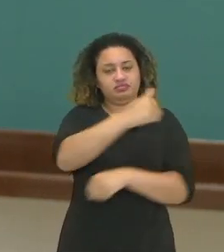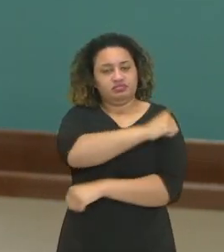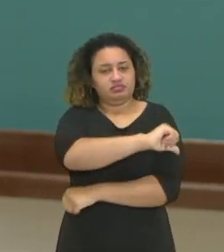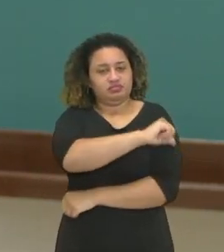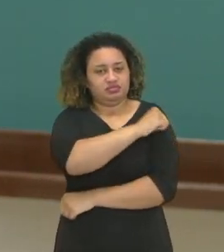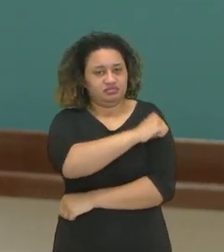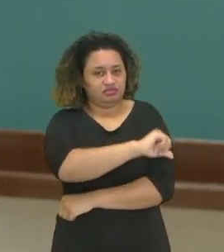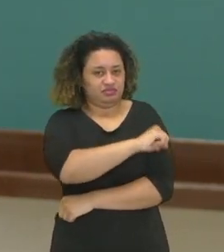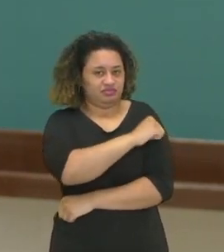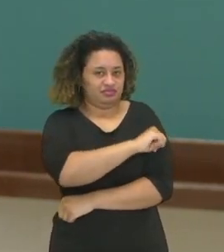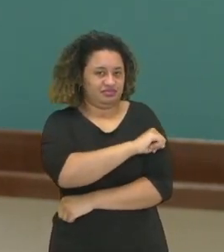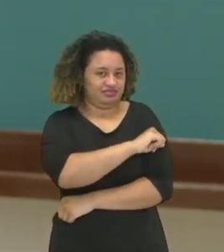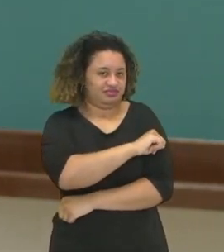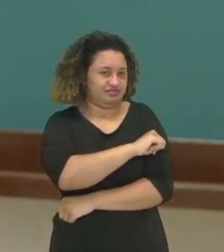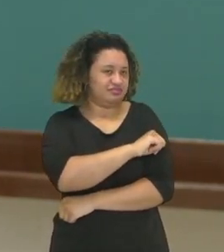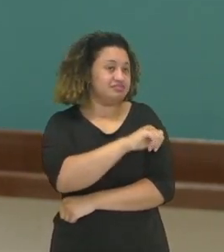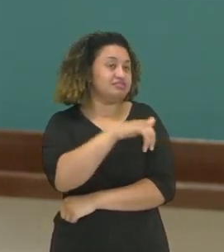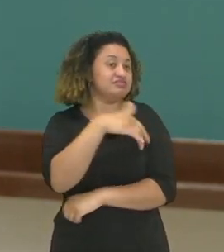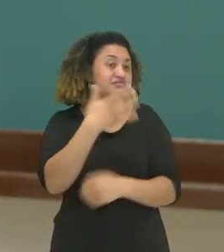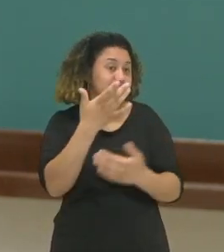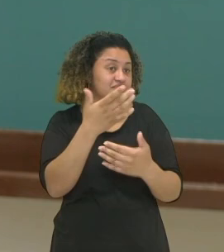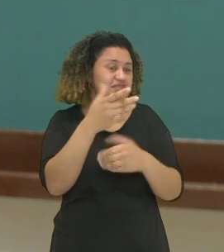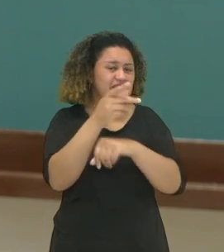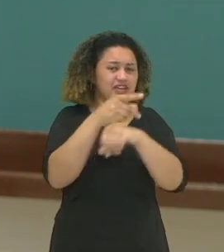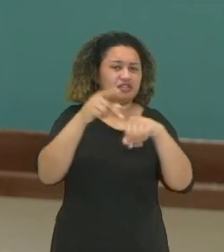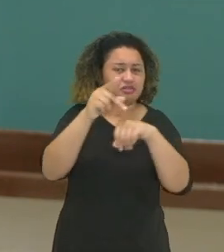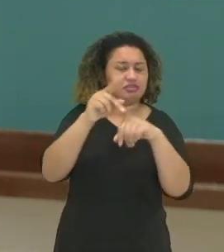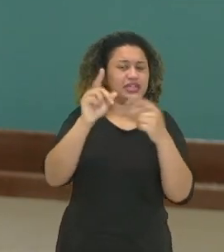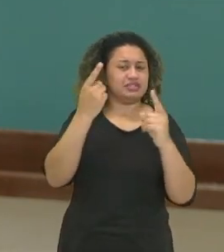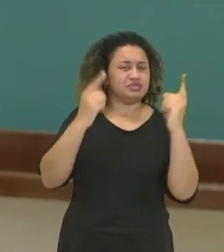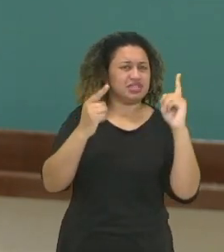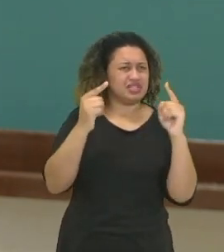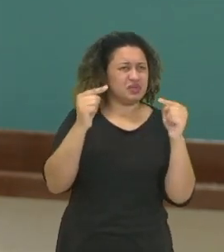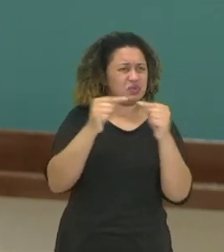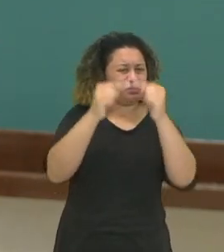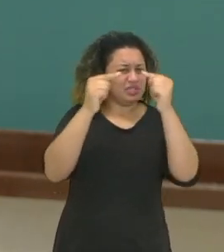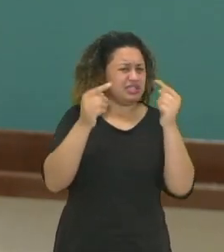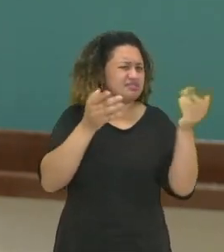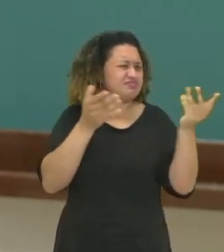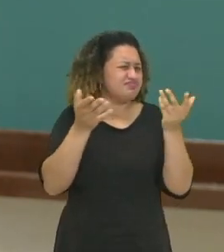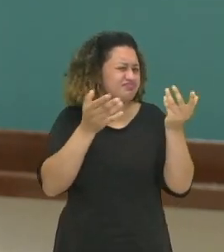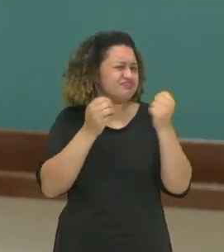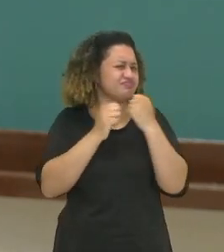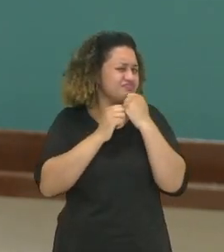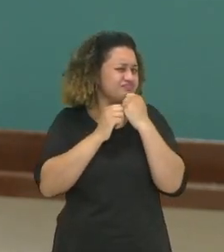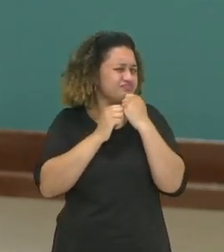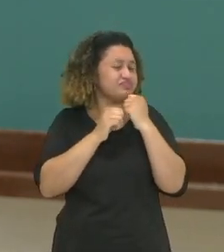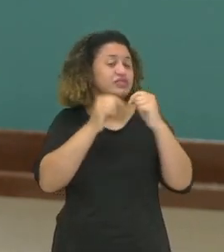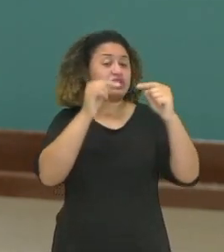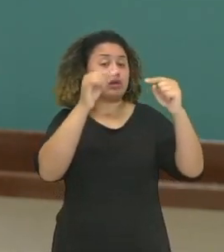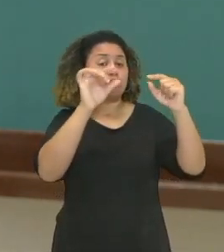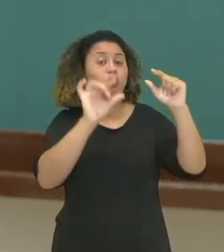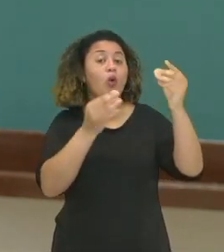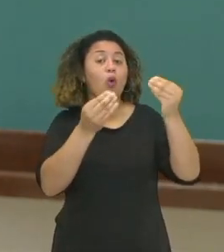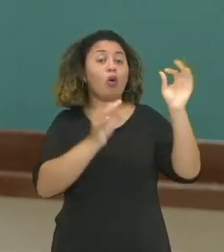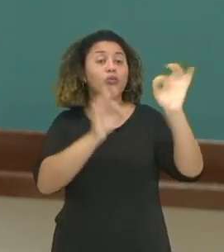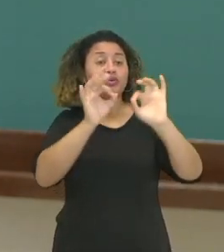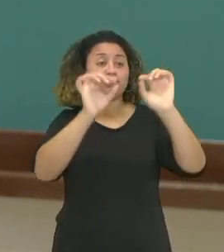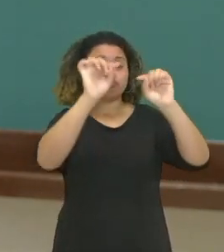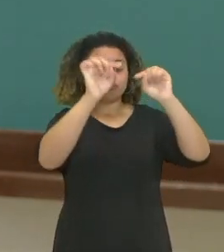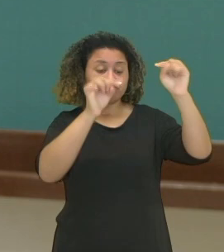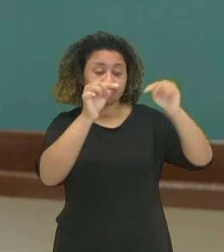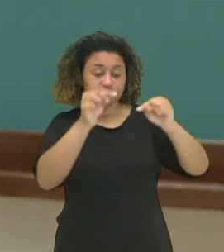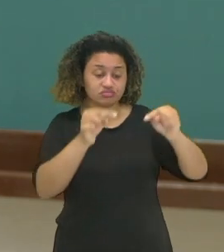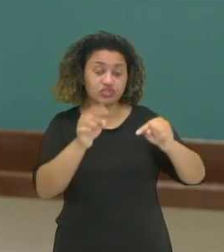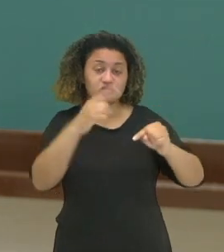Janeiro, e aí O País do Carnaval daria certo? Veja, a sequência vocês que